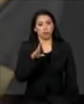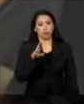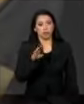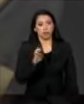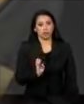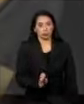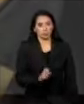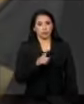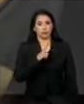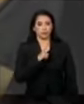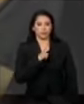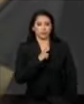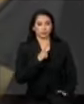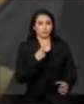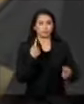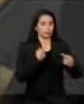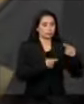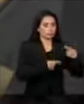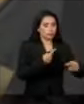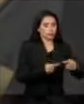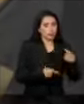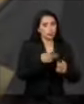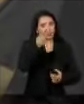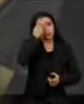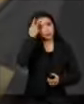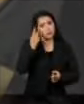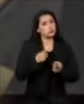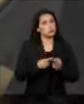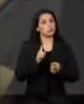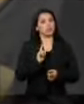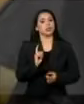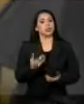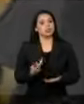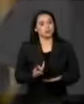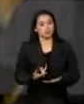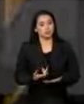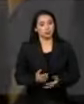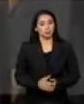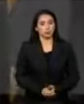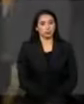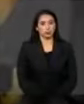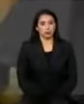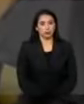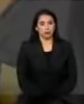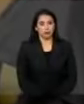pessoas, por que não? E nesses míseros